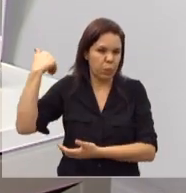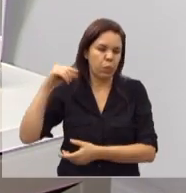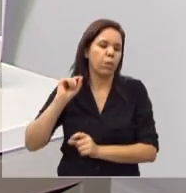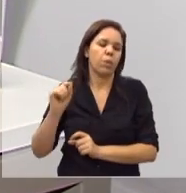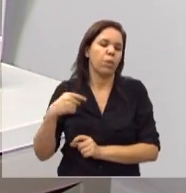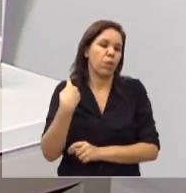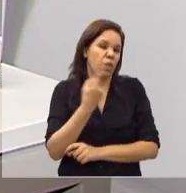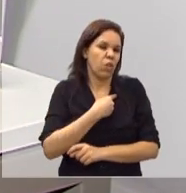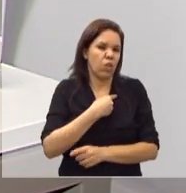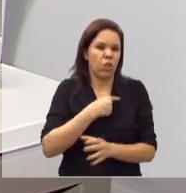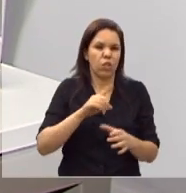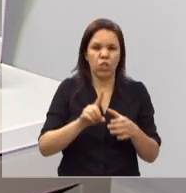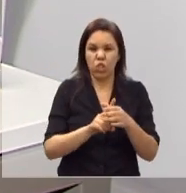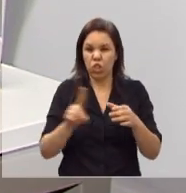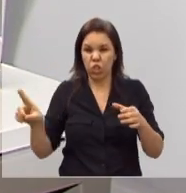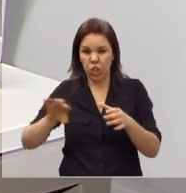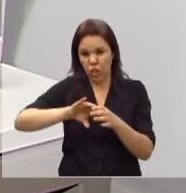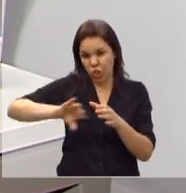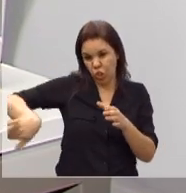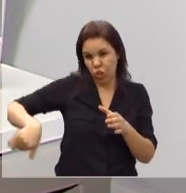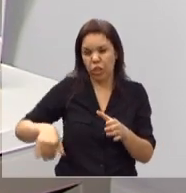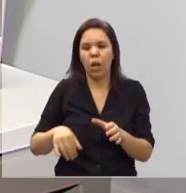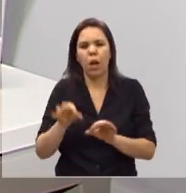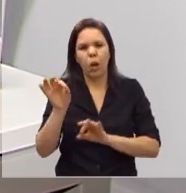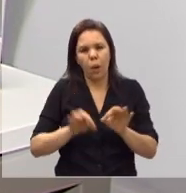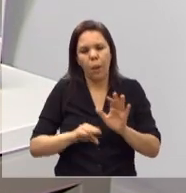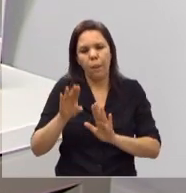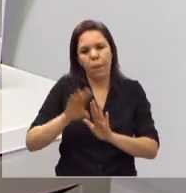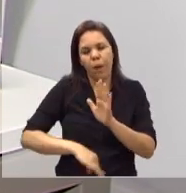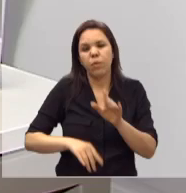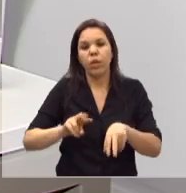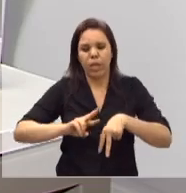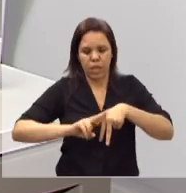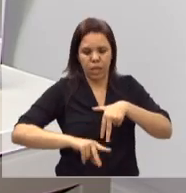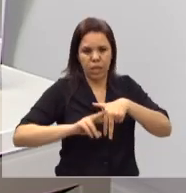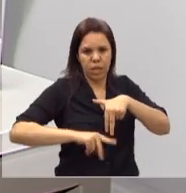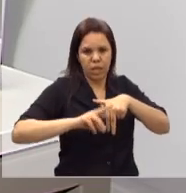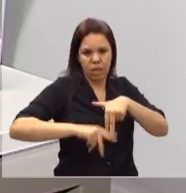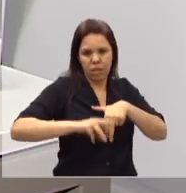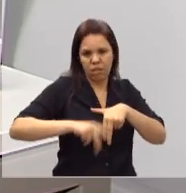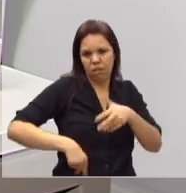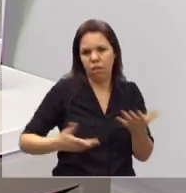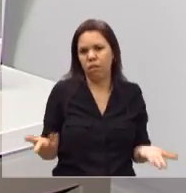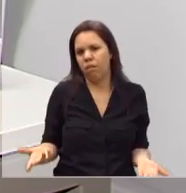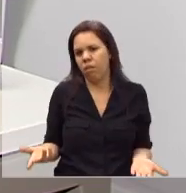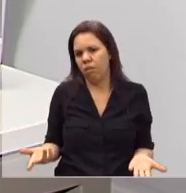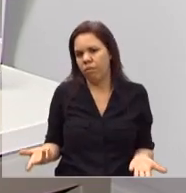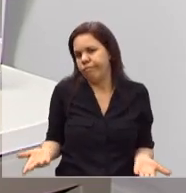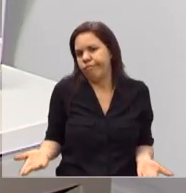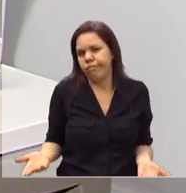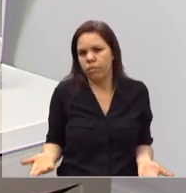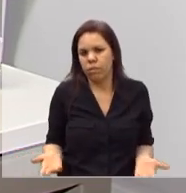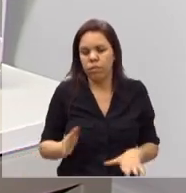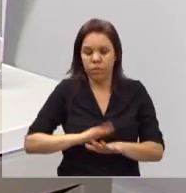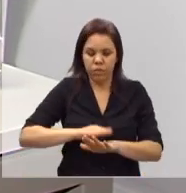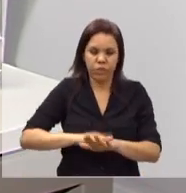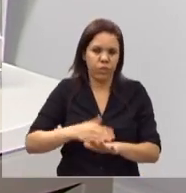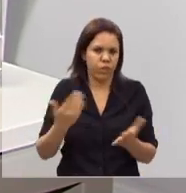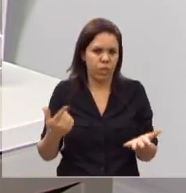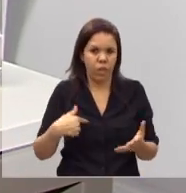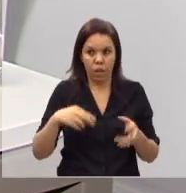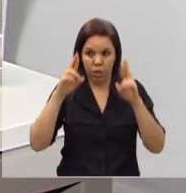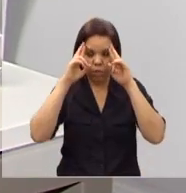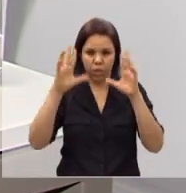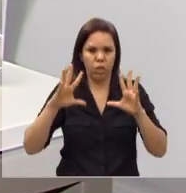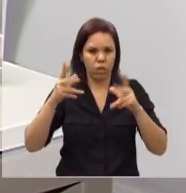nós excluímos do Plano Municipal de Educação a ideologia de gênero. Ou seja, nós queremos respeitar todo cidadão, toda